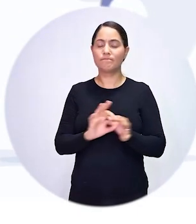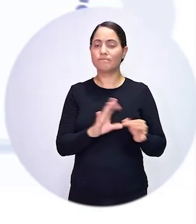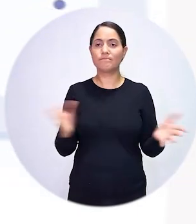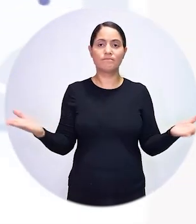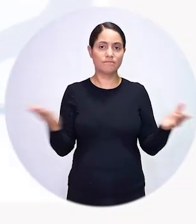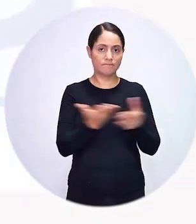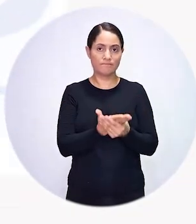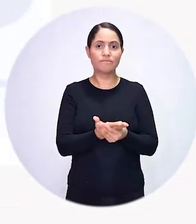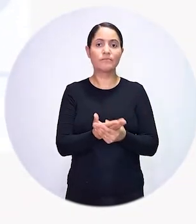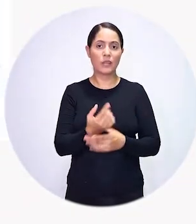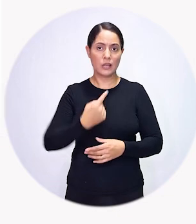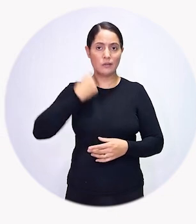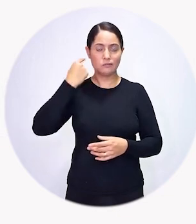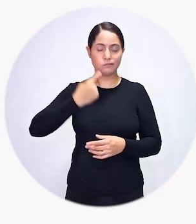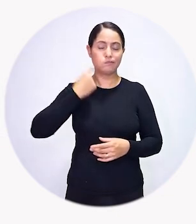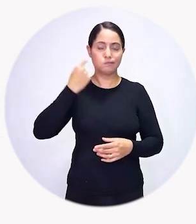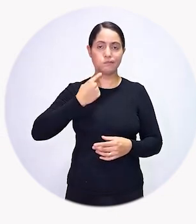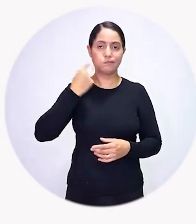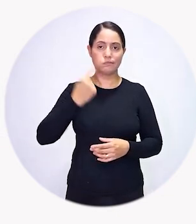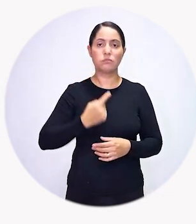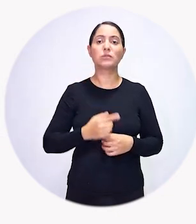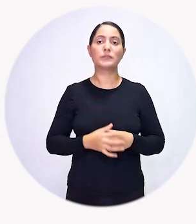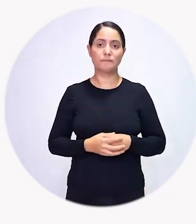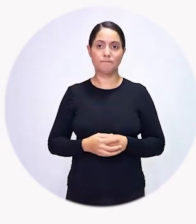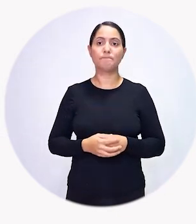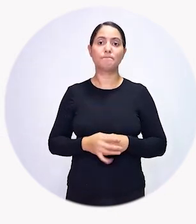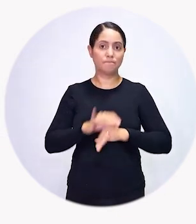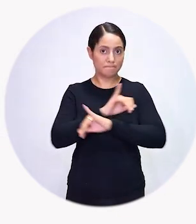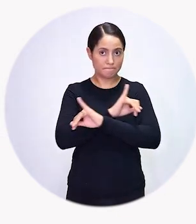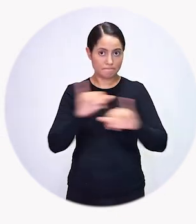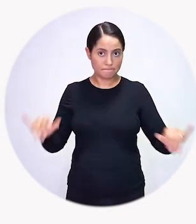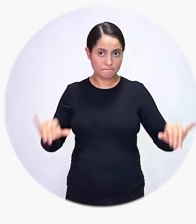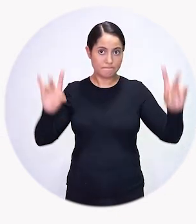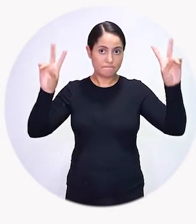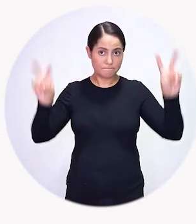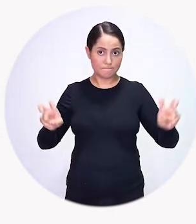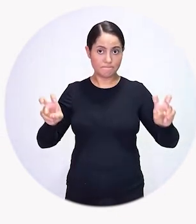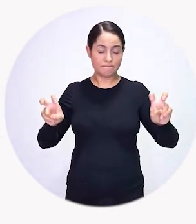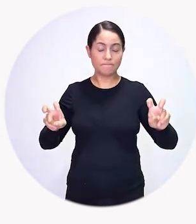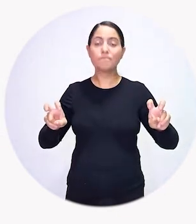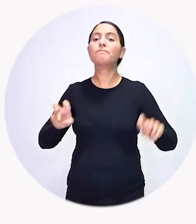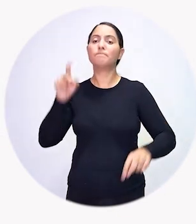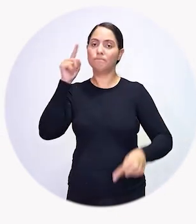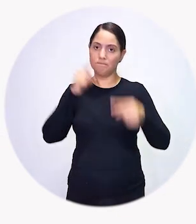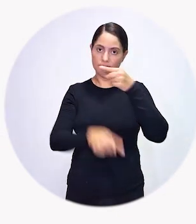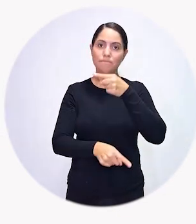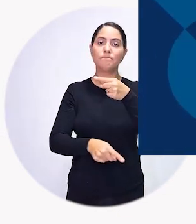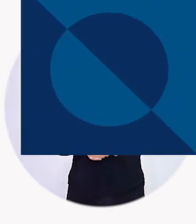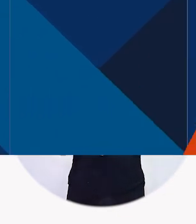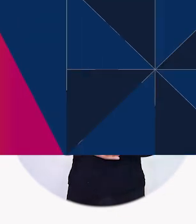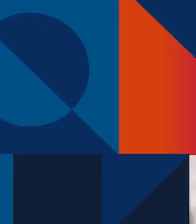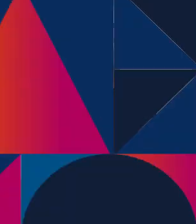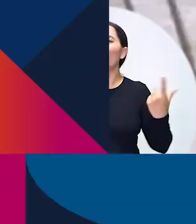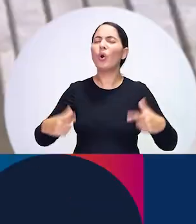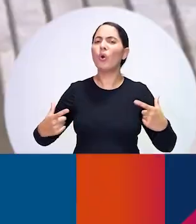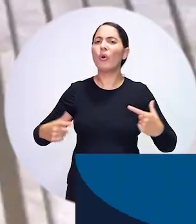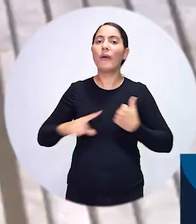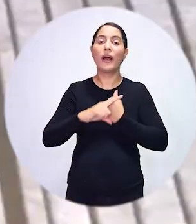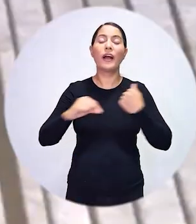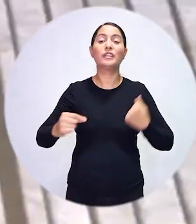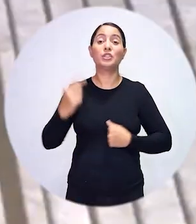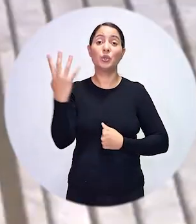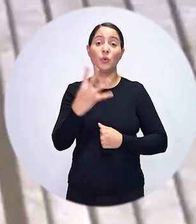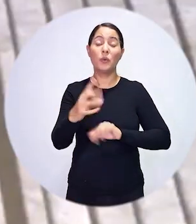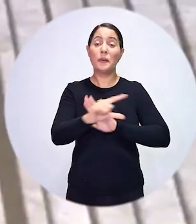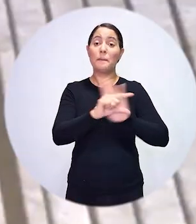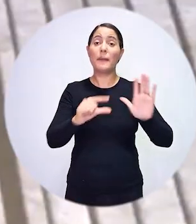em procedimentos patrocinados pelo advogado e pela advogada. Vejam que esta vedação